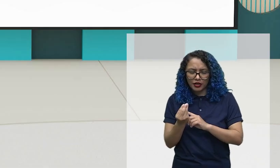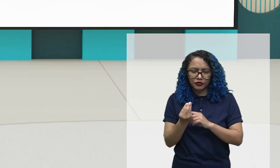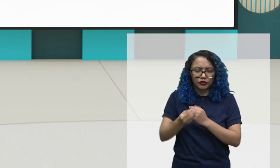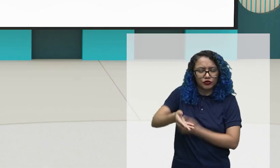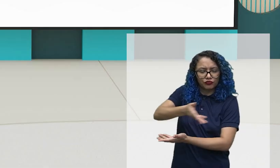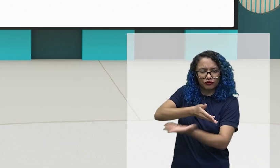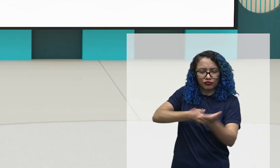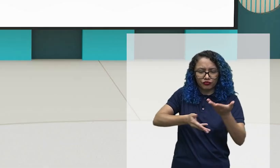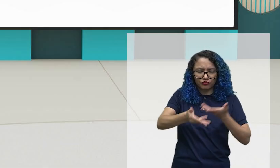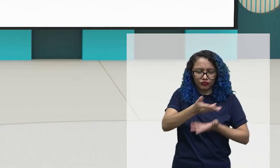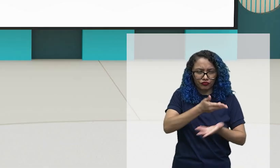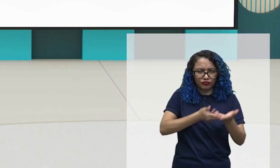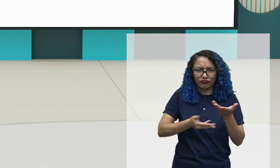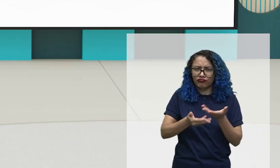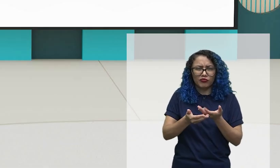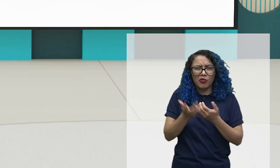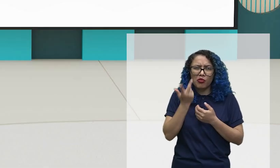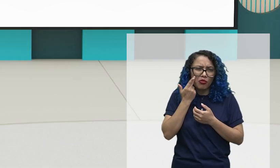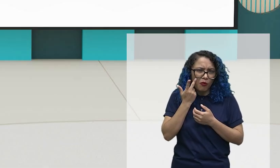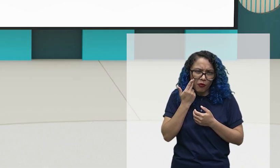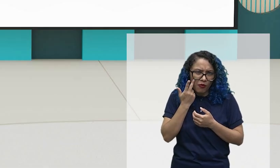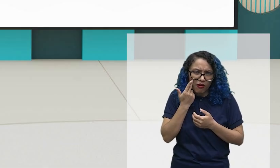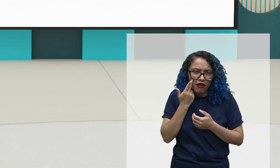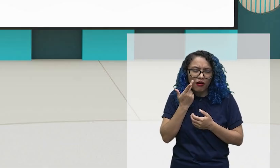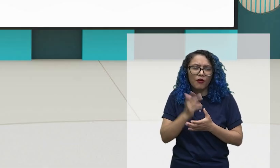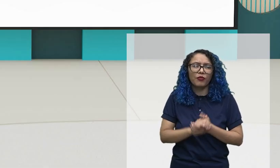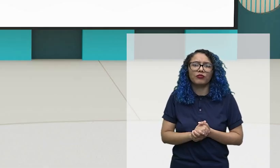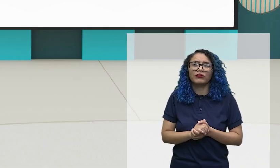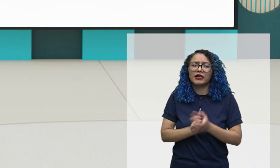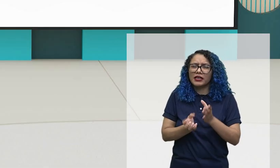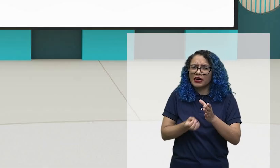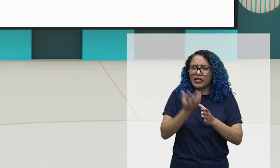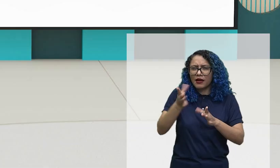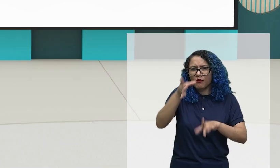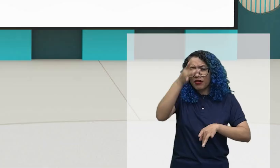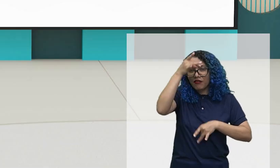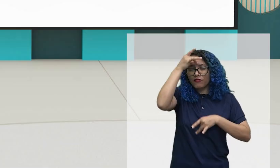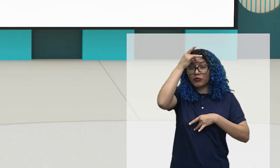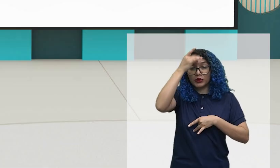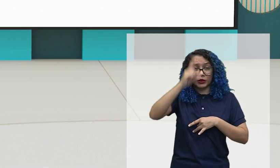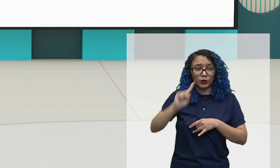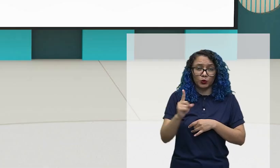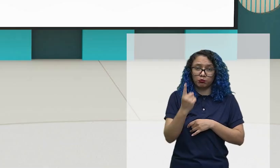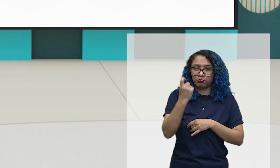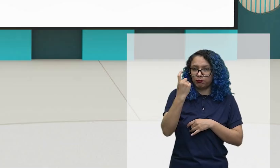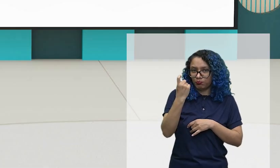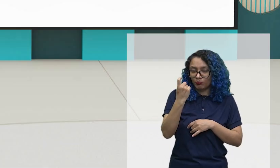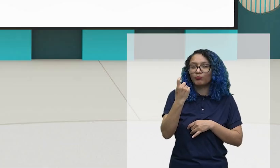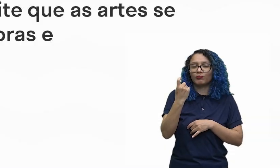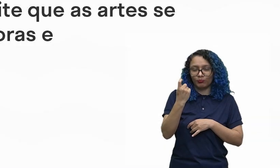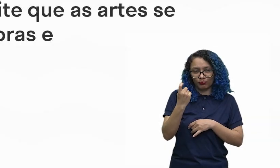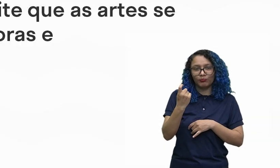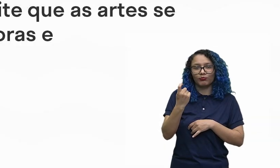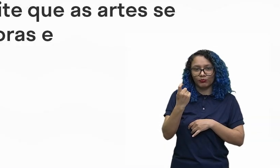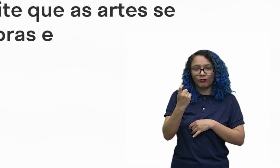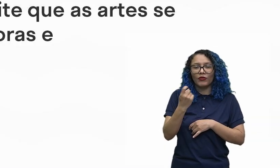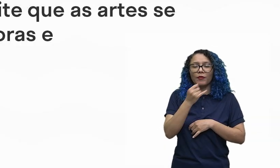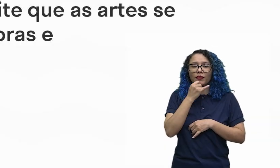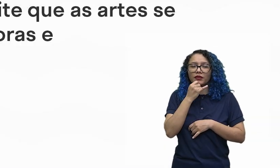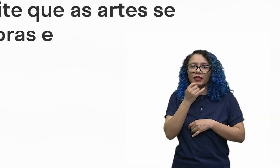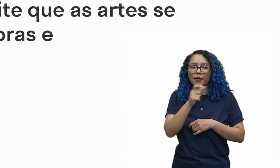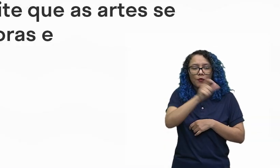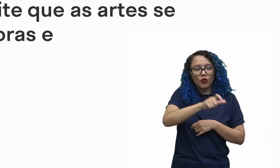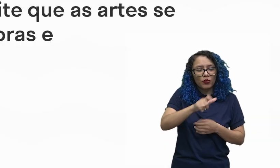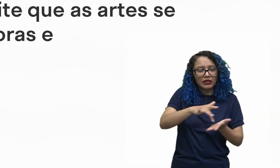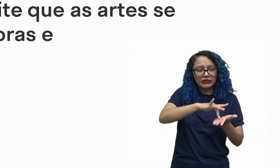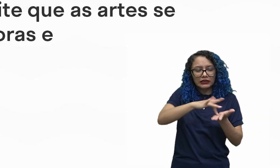diferentes formas de arte é bastante comum, resultando em performances únicas. Então, a gente